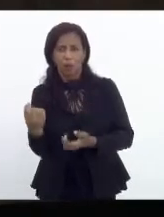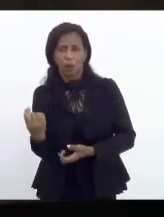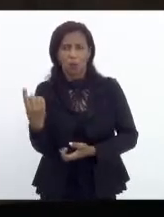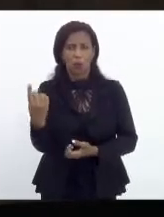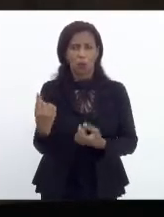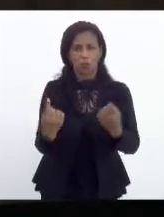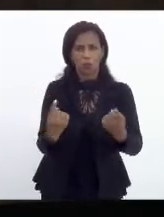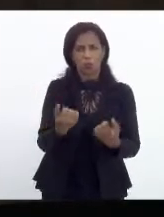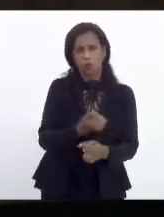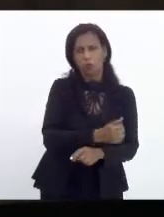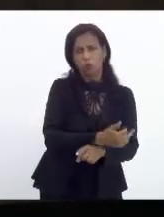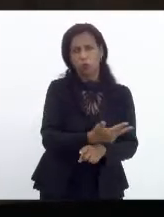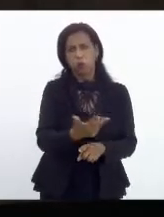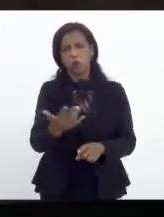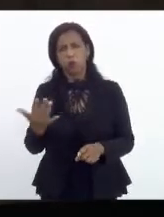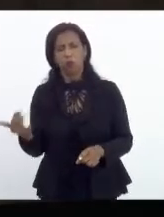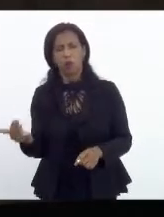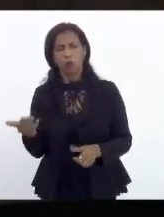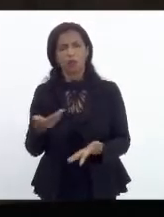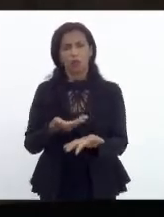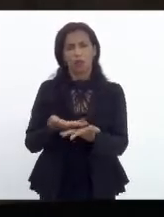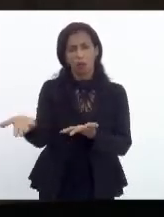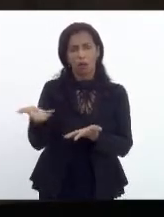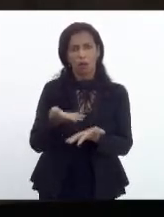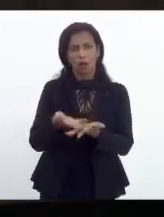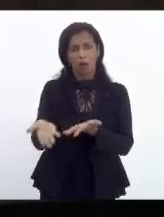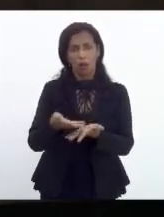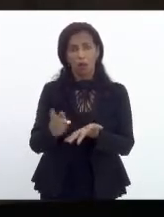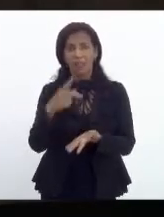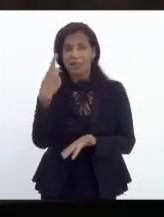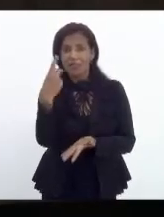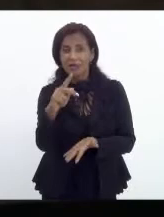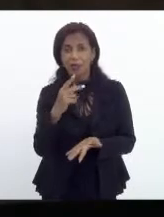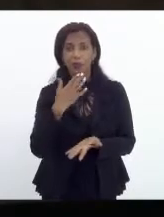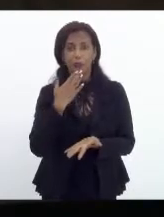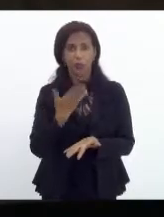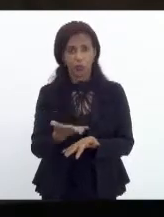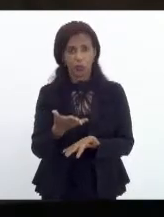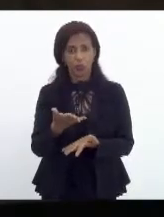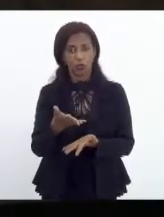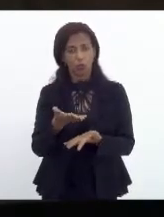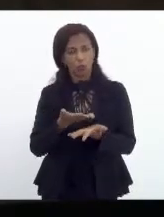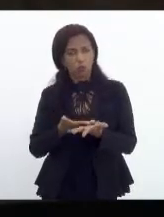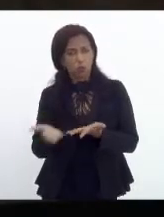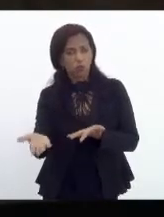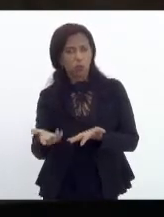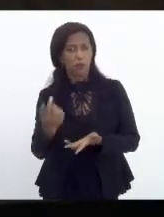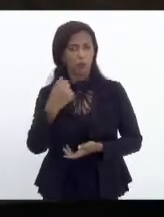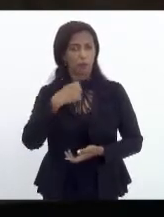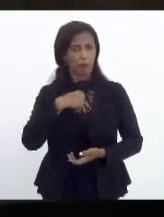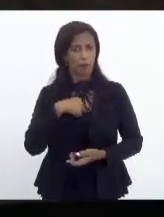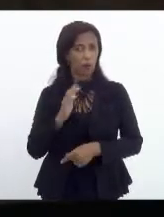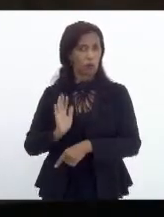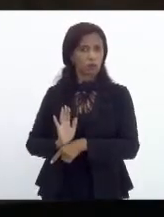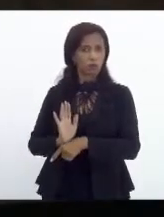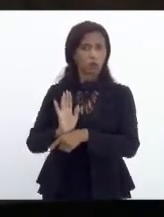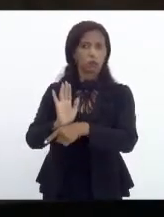duas, várias vezes, encaminhou a seu pedido uma orientação para que eu